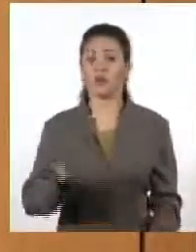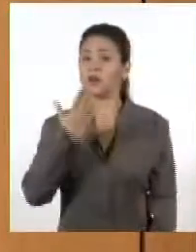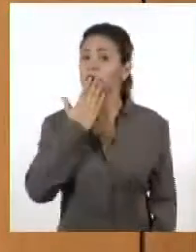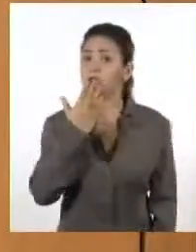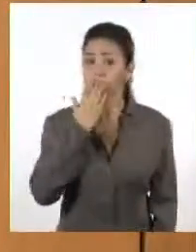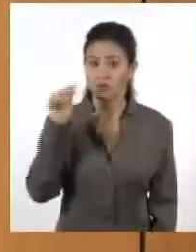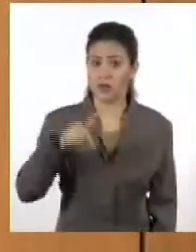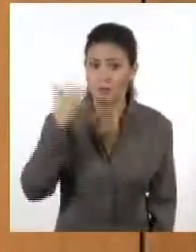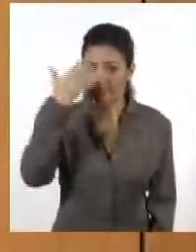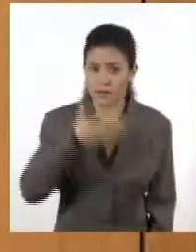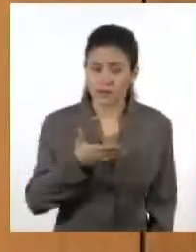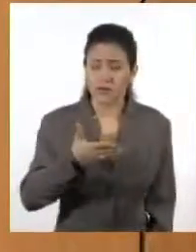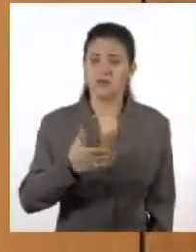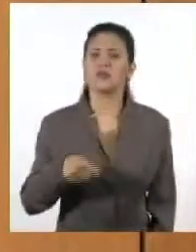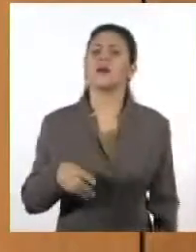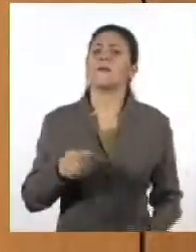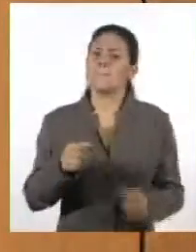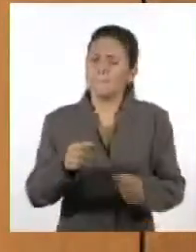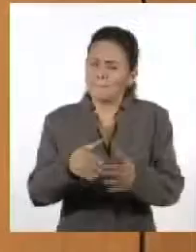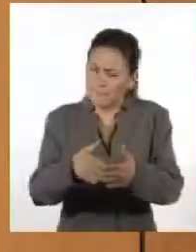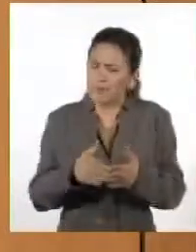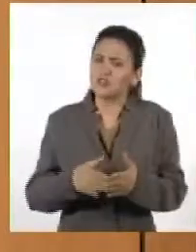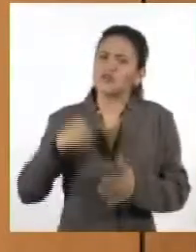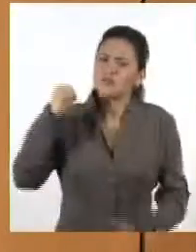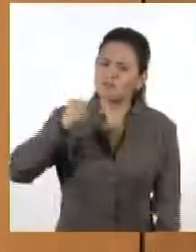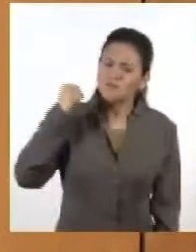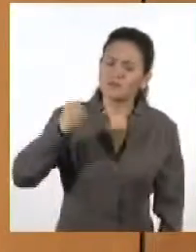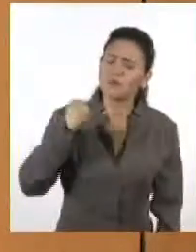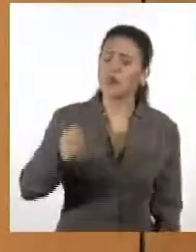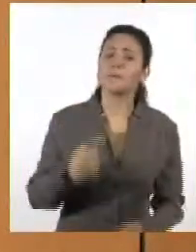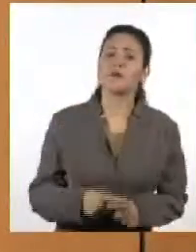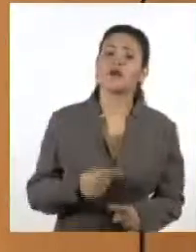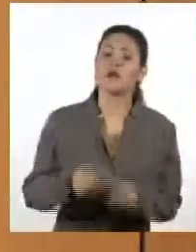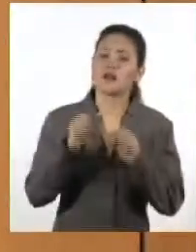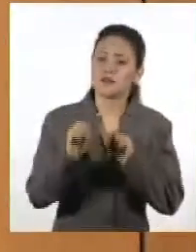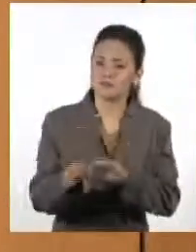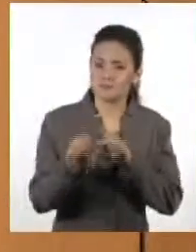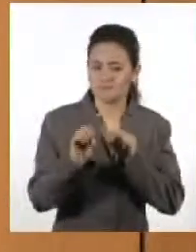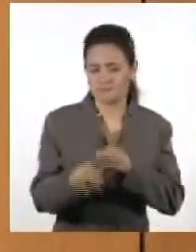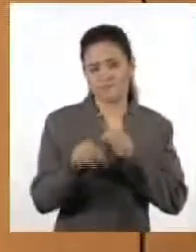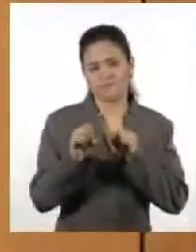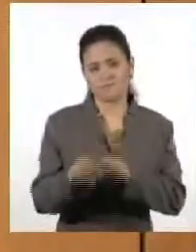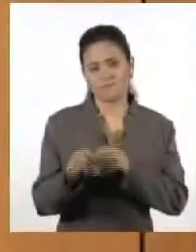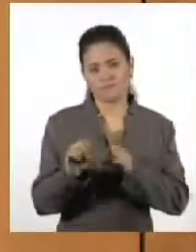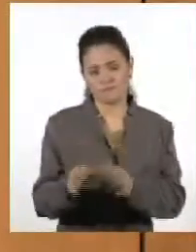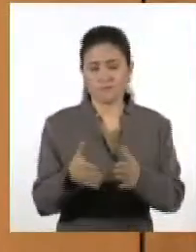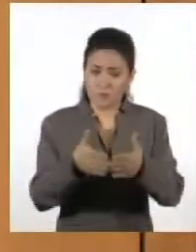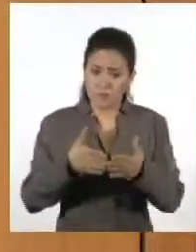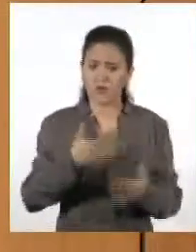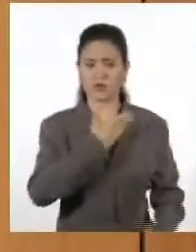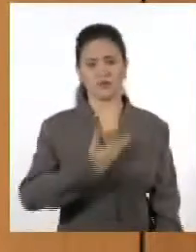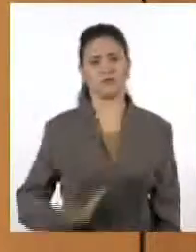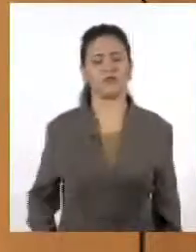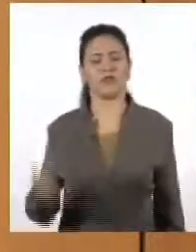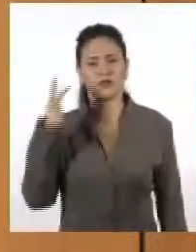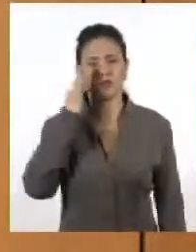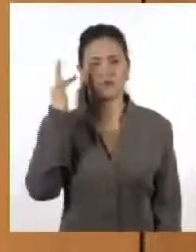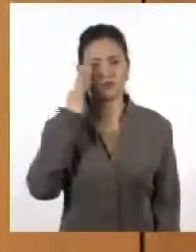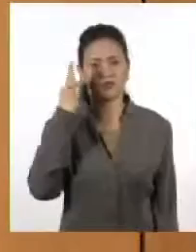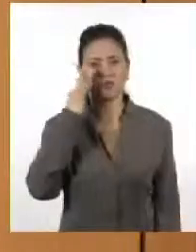a educação do governo flávio dino foi uma promessa de campanha a